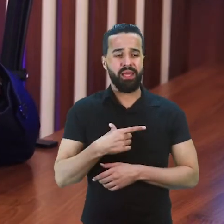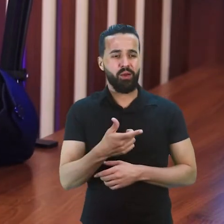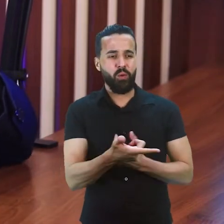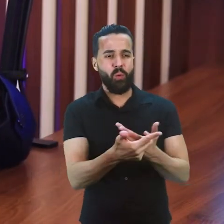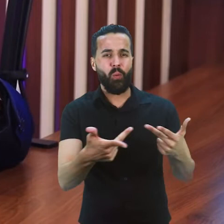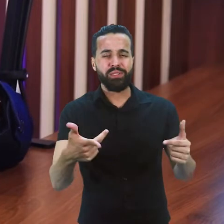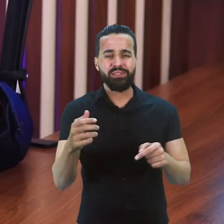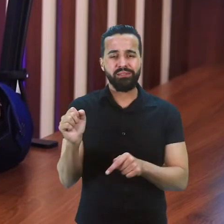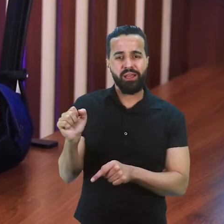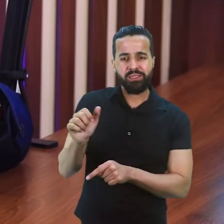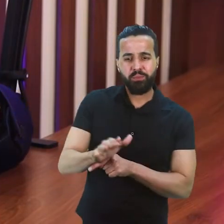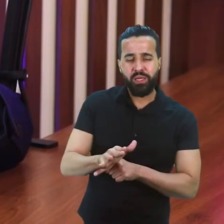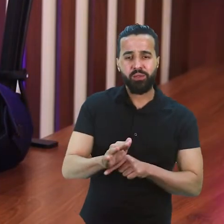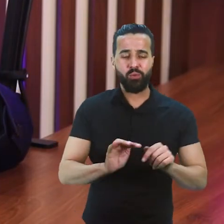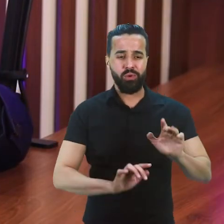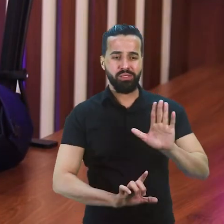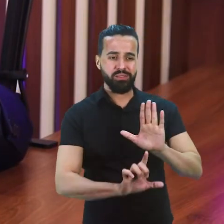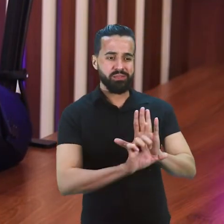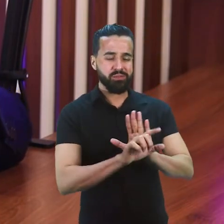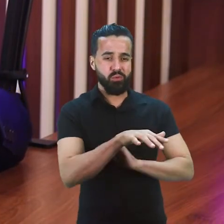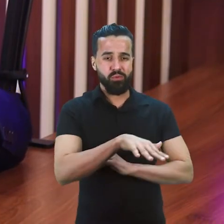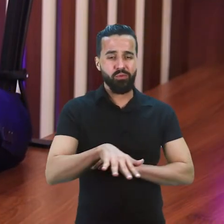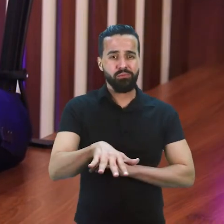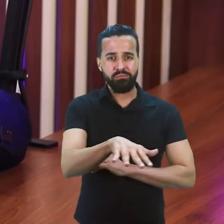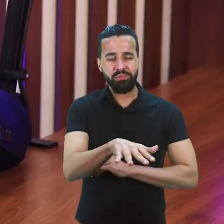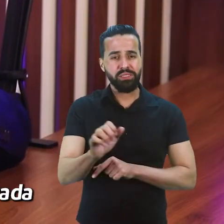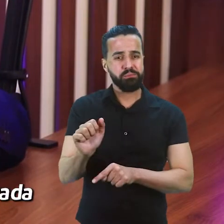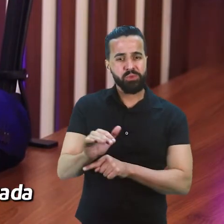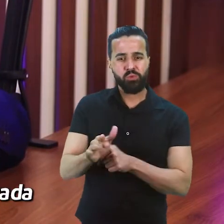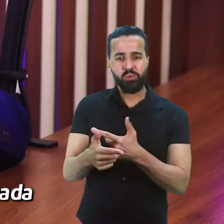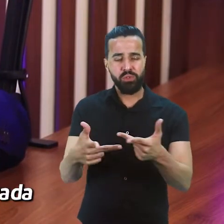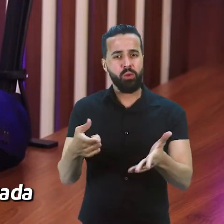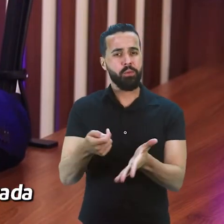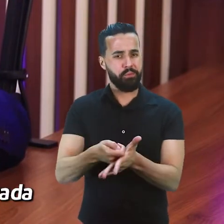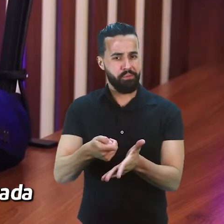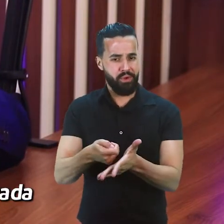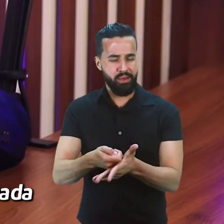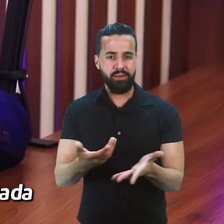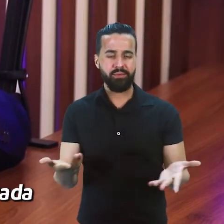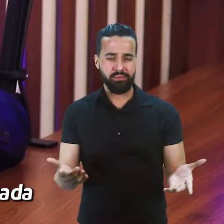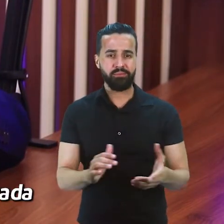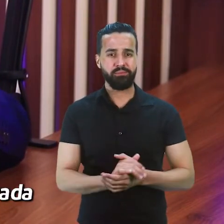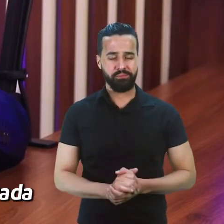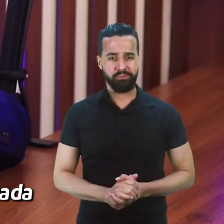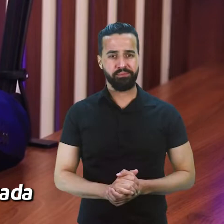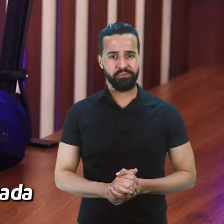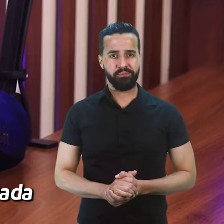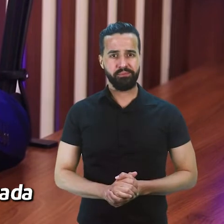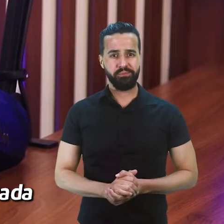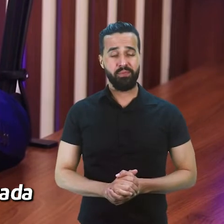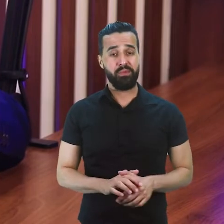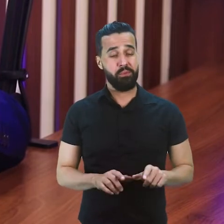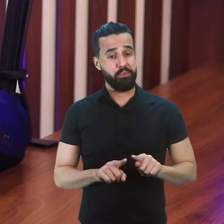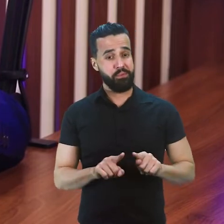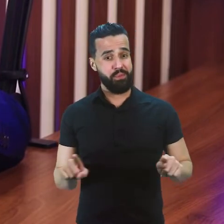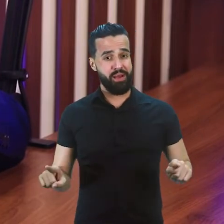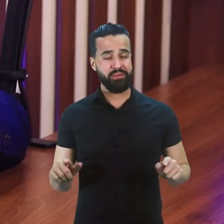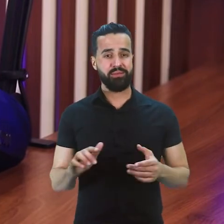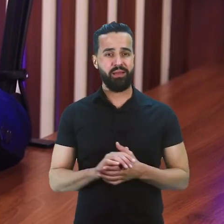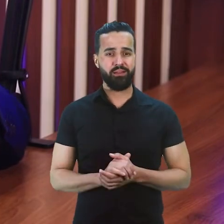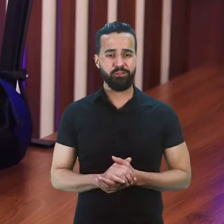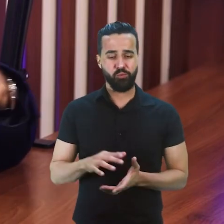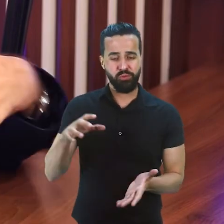né, à legislação voltada ao segmento. Mas a instituição totalmente desestruturada